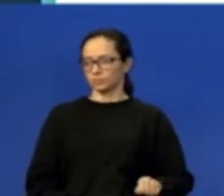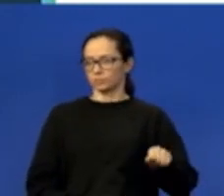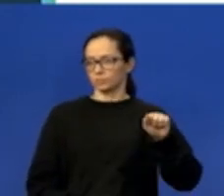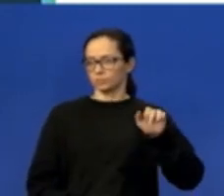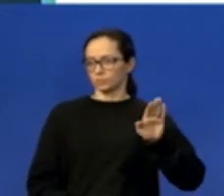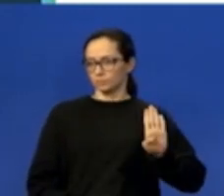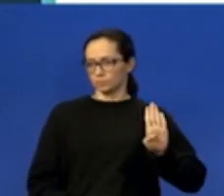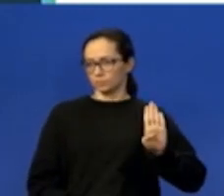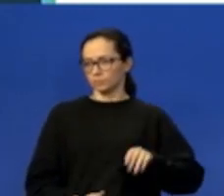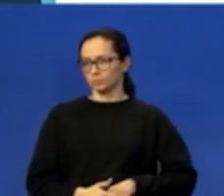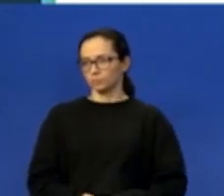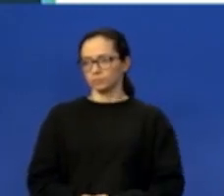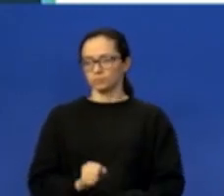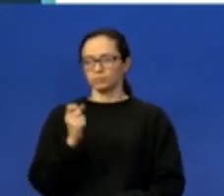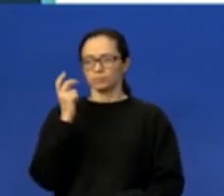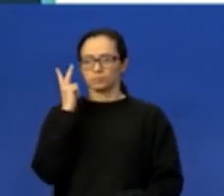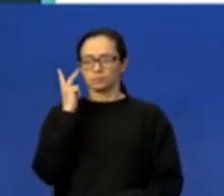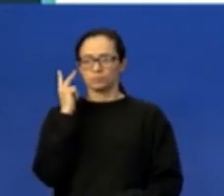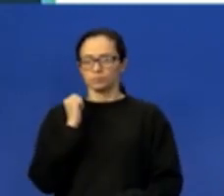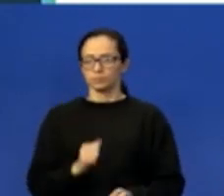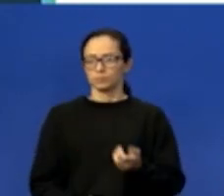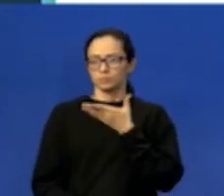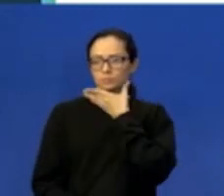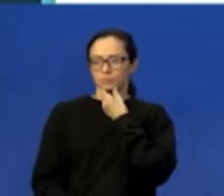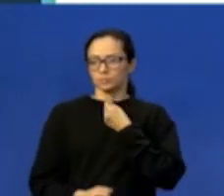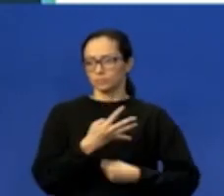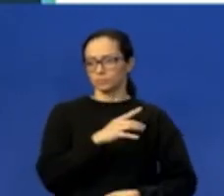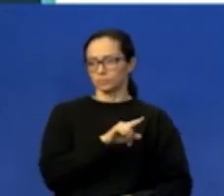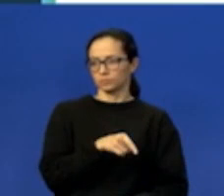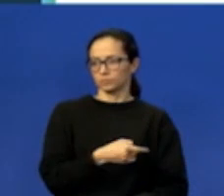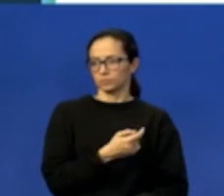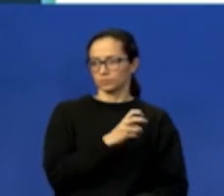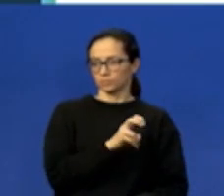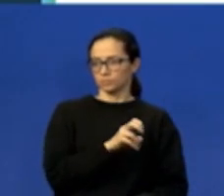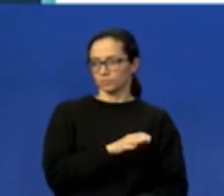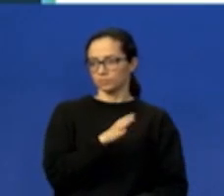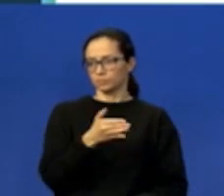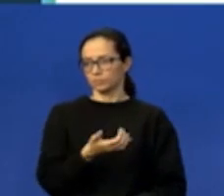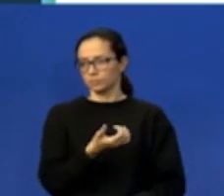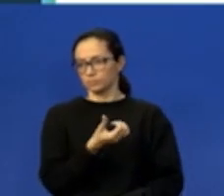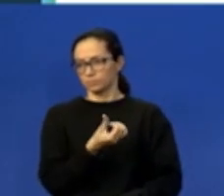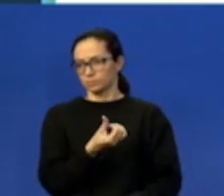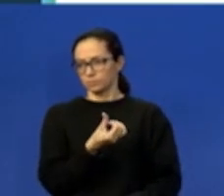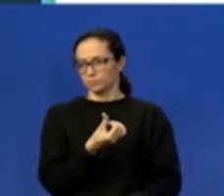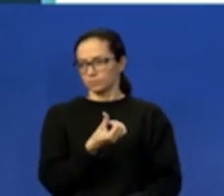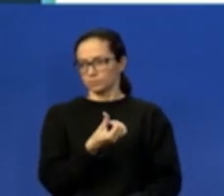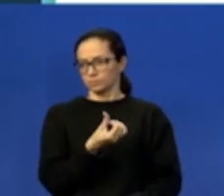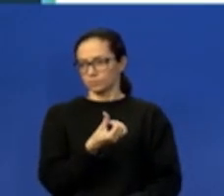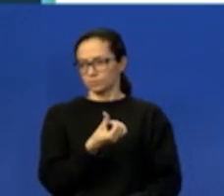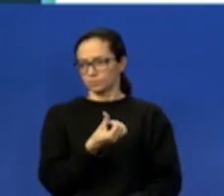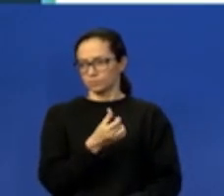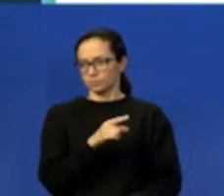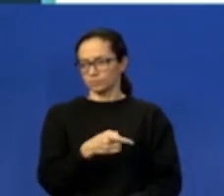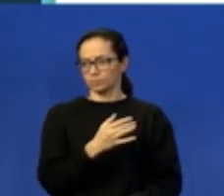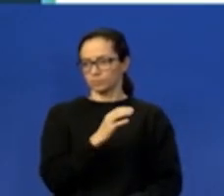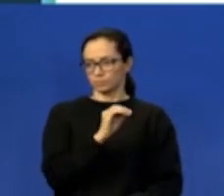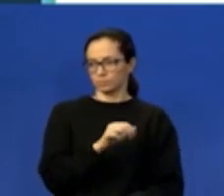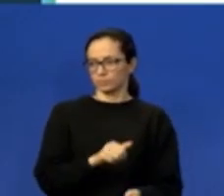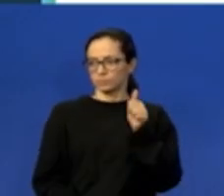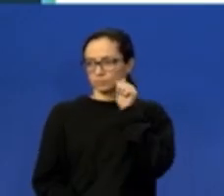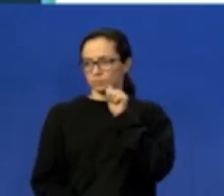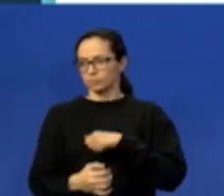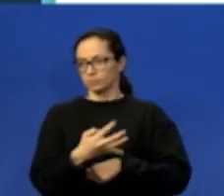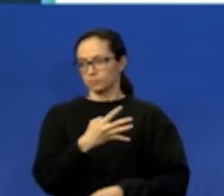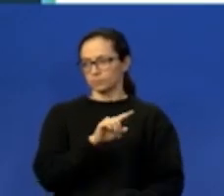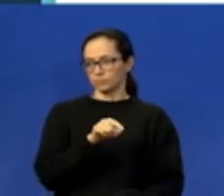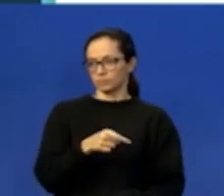limites normais variam entre os homens de 4,5 a 6, mulheres 4,2 a 5,4. Letra B, os limites normais